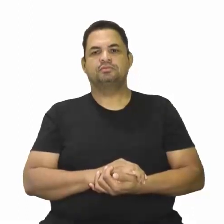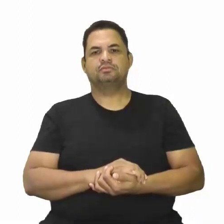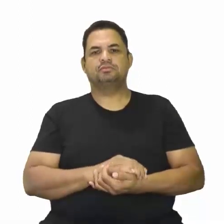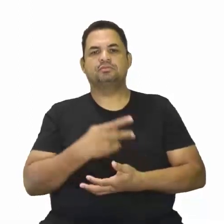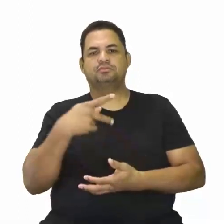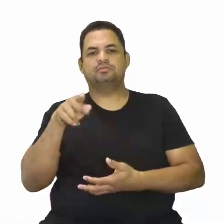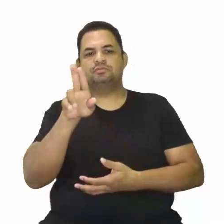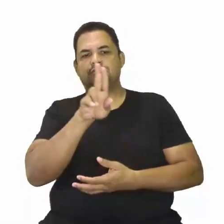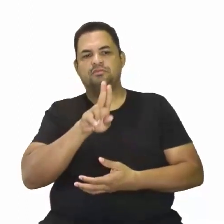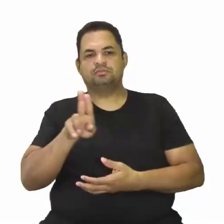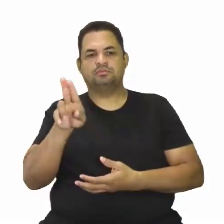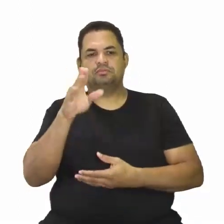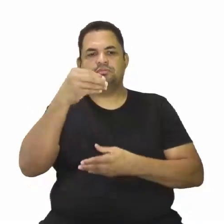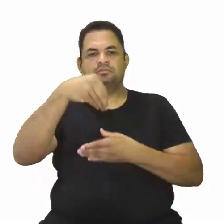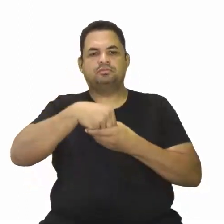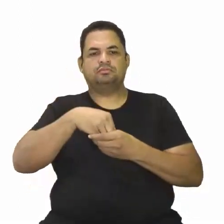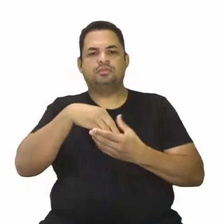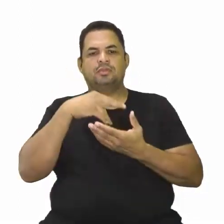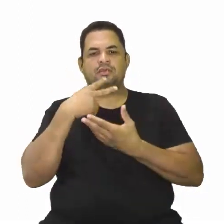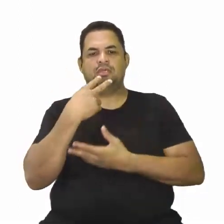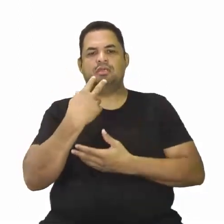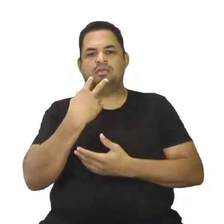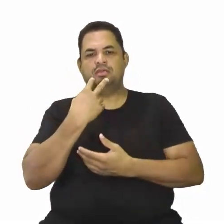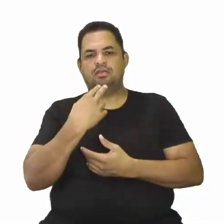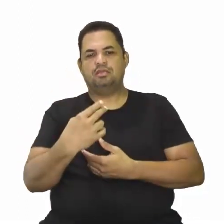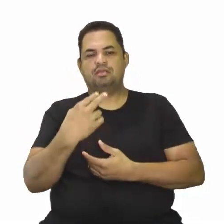os seus usos dentro da língua